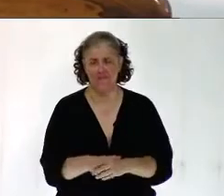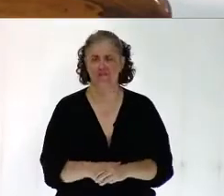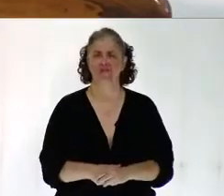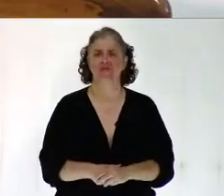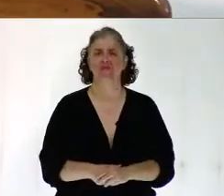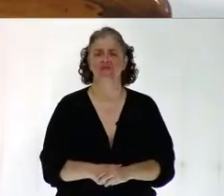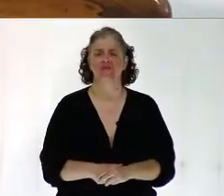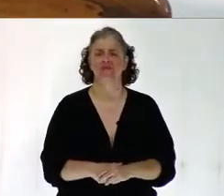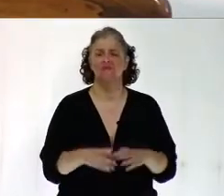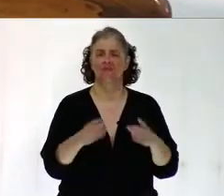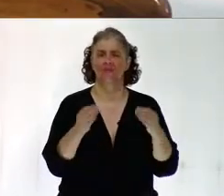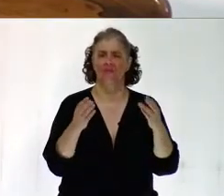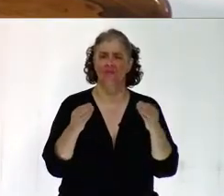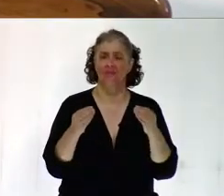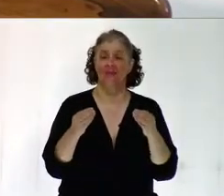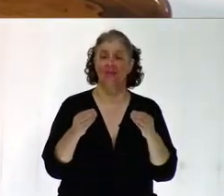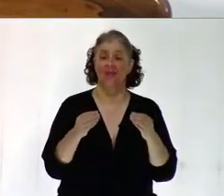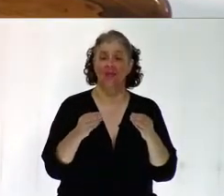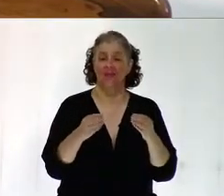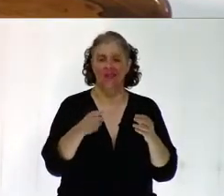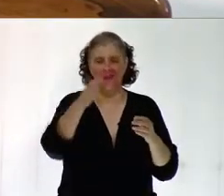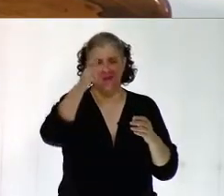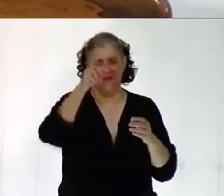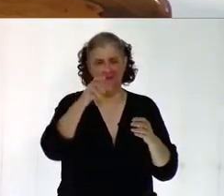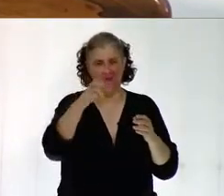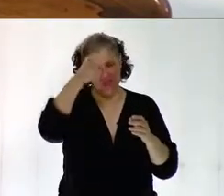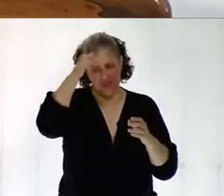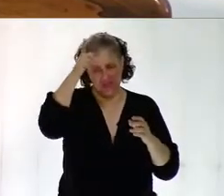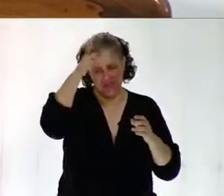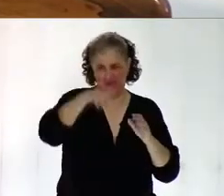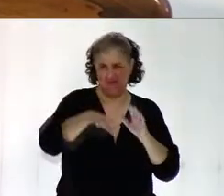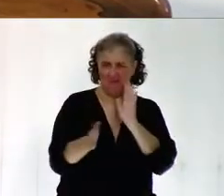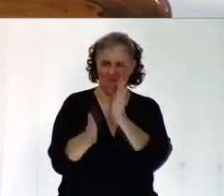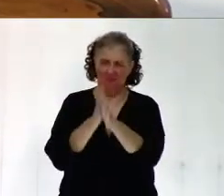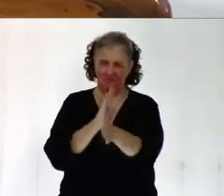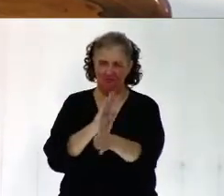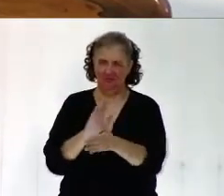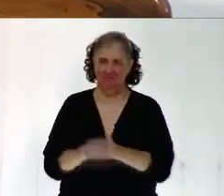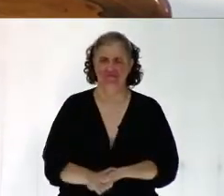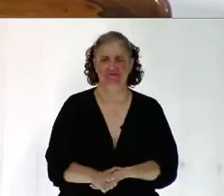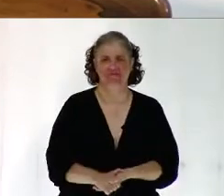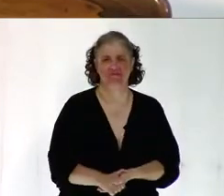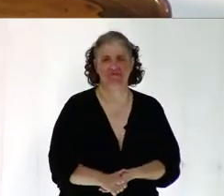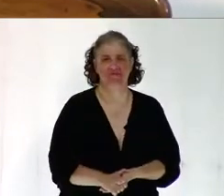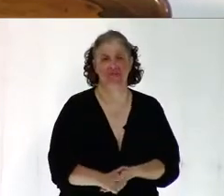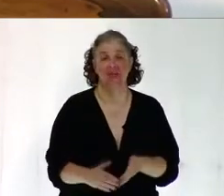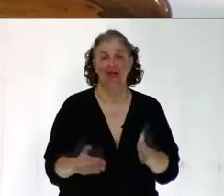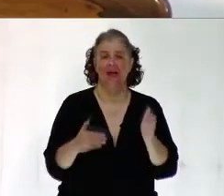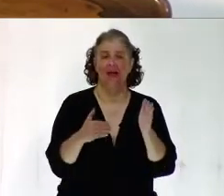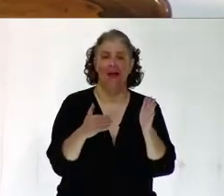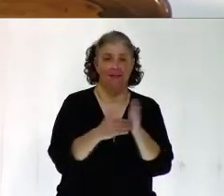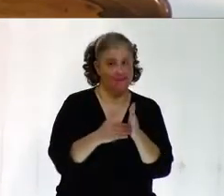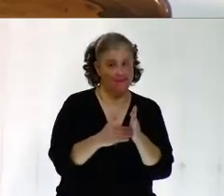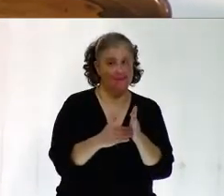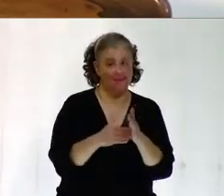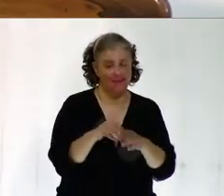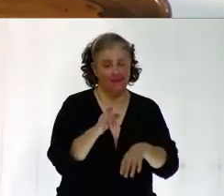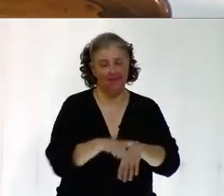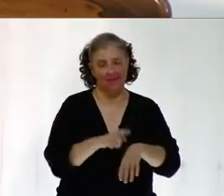sorte apartou se dele o diabo e uma coisa nova também até momento